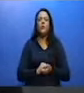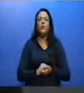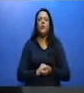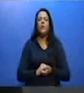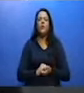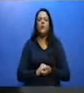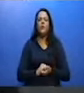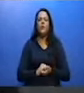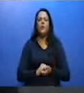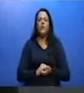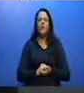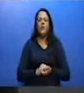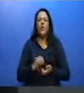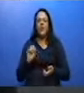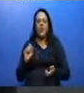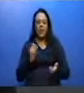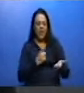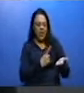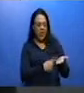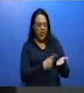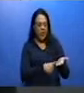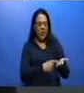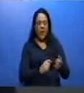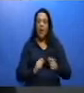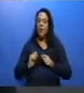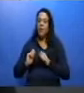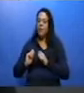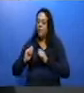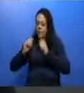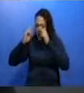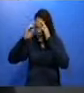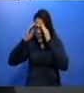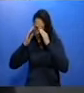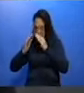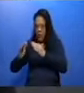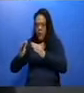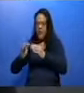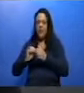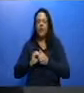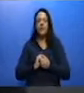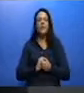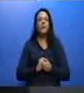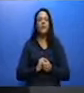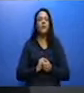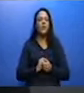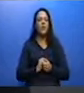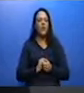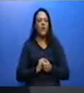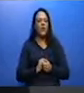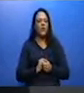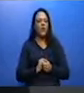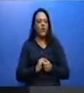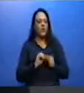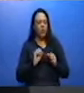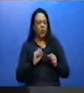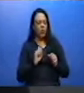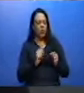Lembra só, combinado a gente tem que cumprir, certo? O que que nós vamos